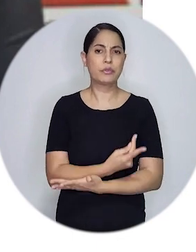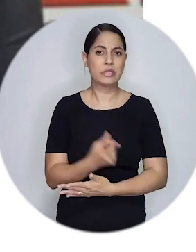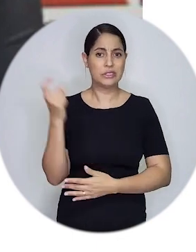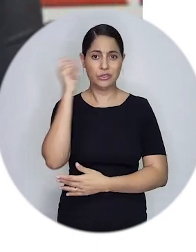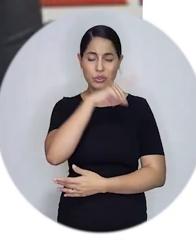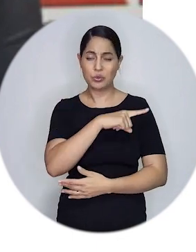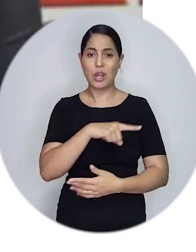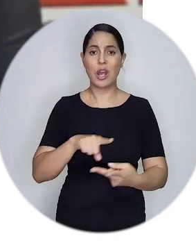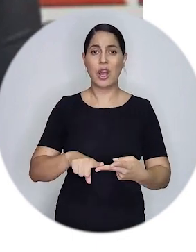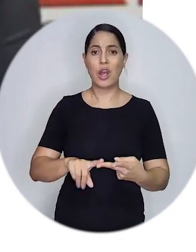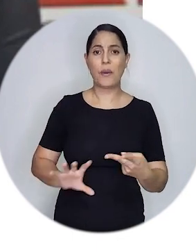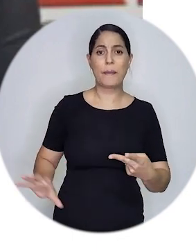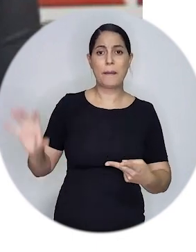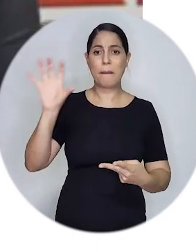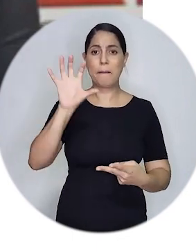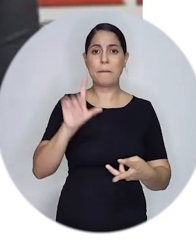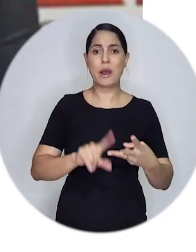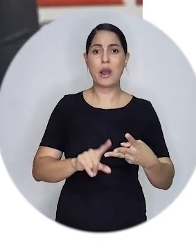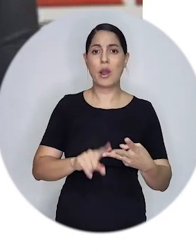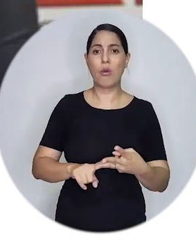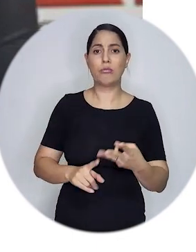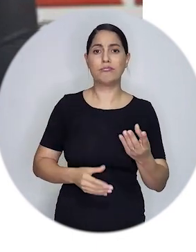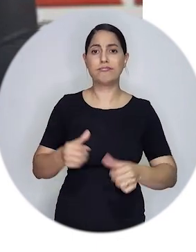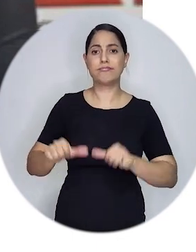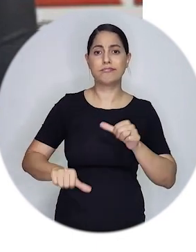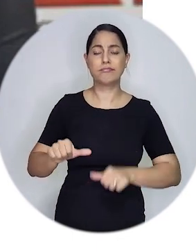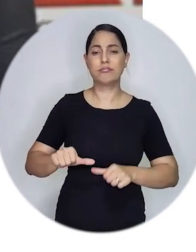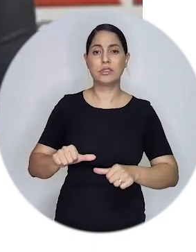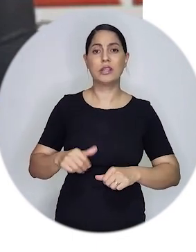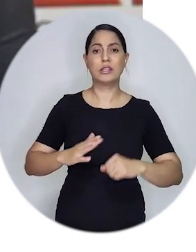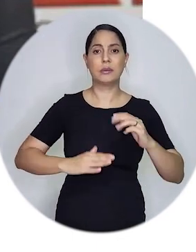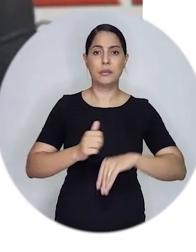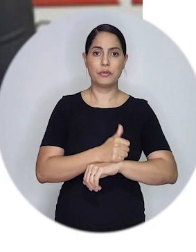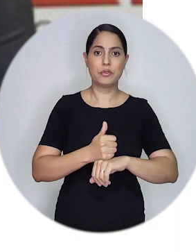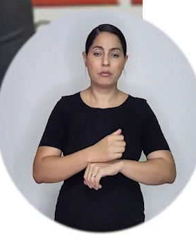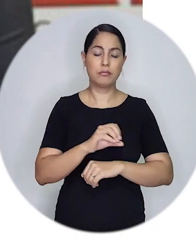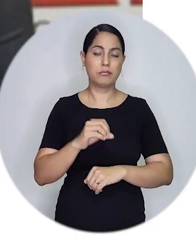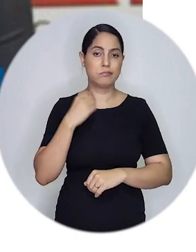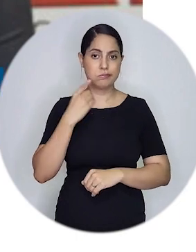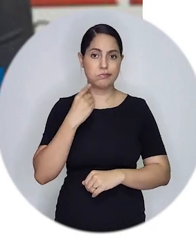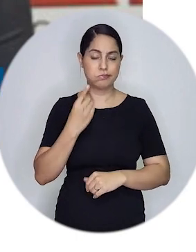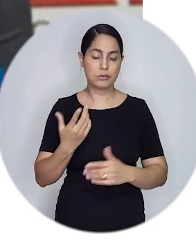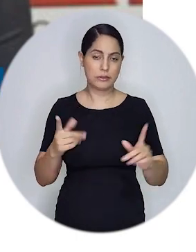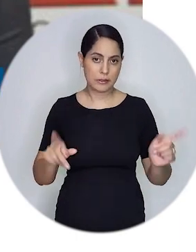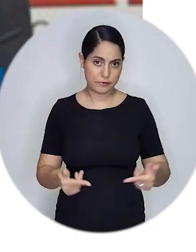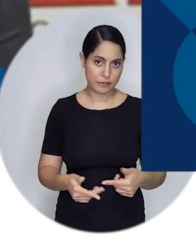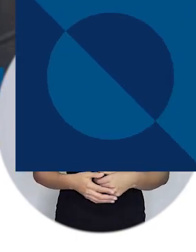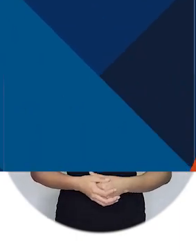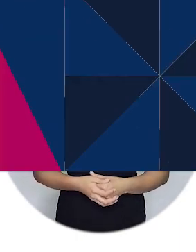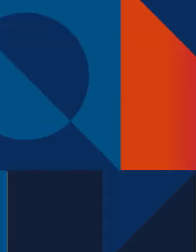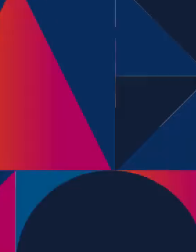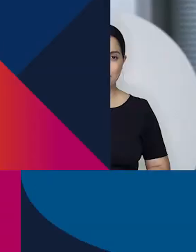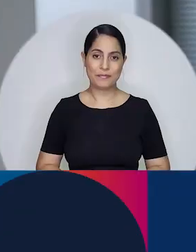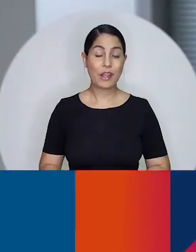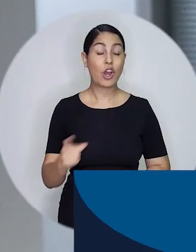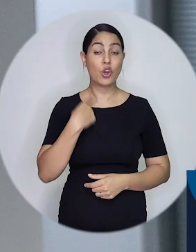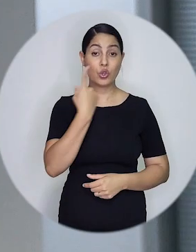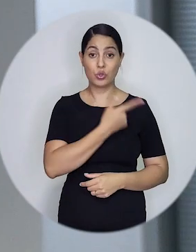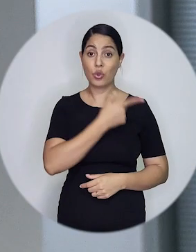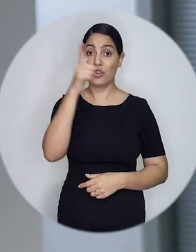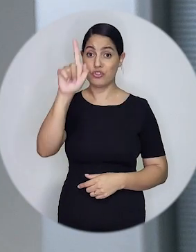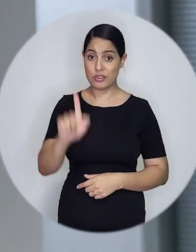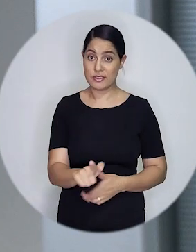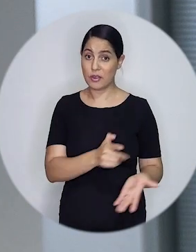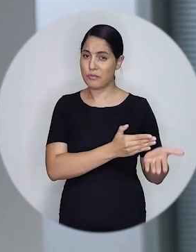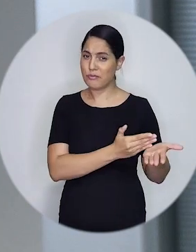e identificar as dificuldades, peculiaridades e regionalidades do exercício profissional. Fecha aspas. Desde